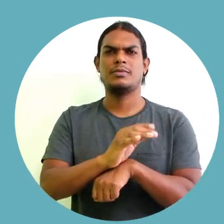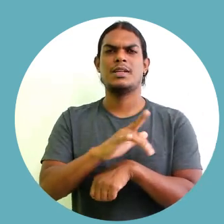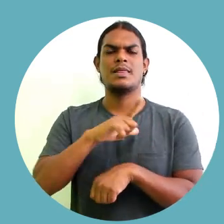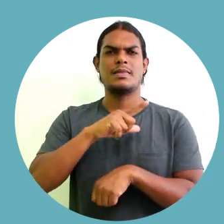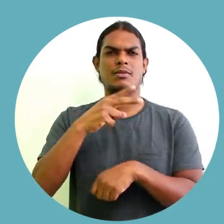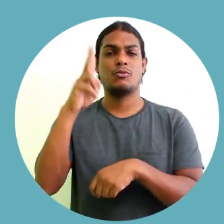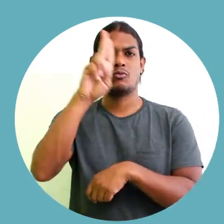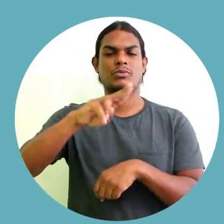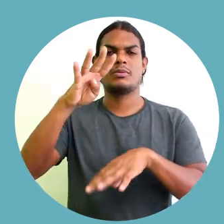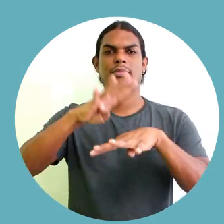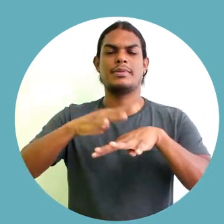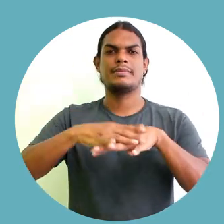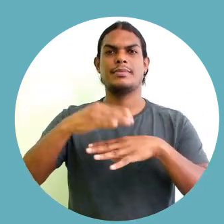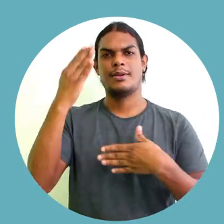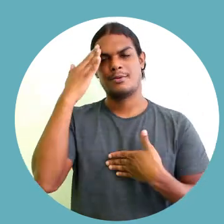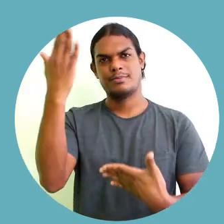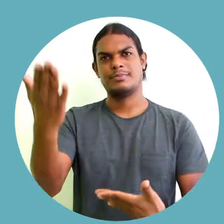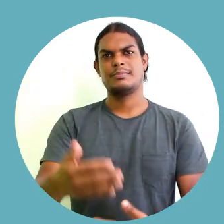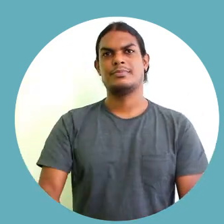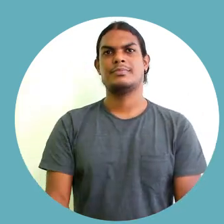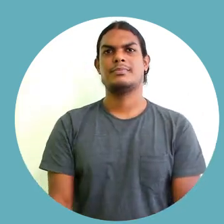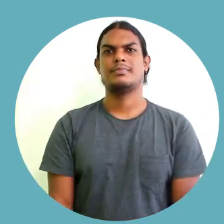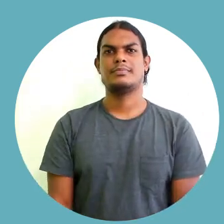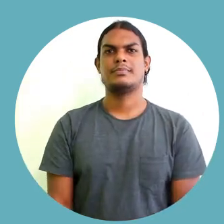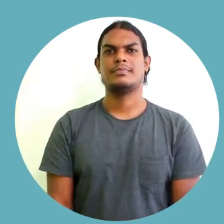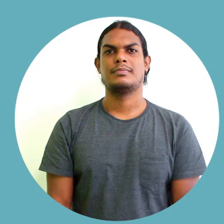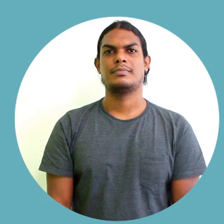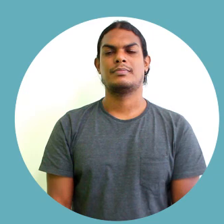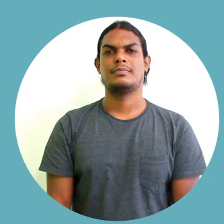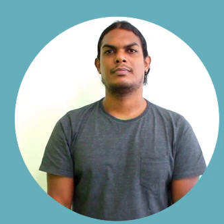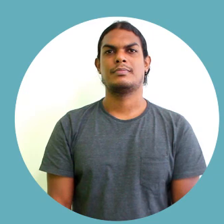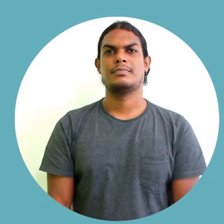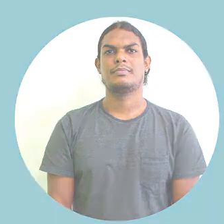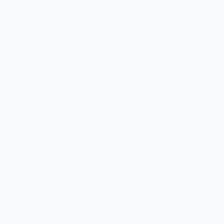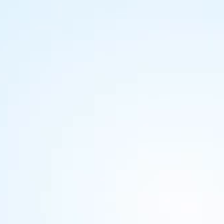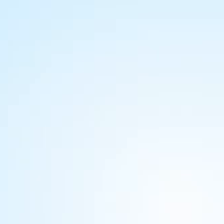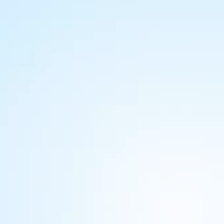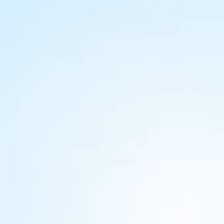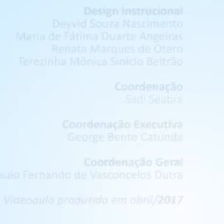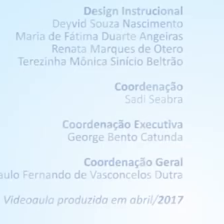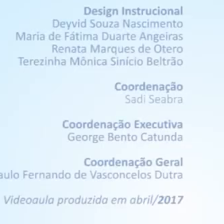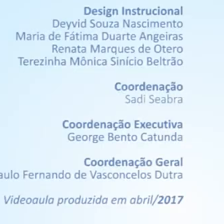para assistir, com muita geometria. Obrigada e bons estudos!